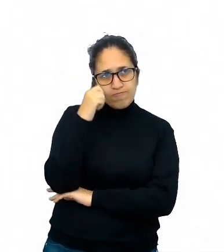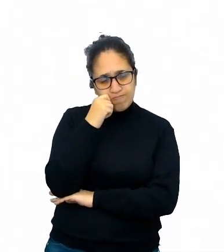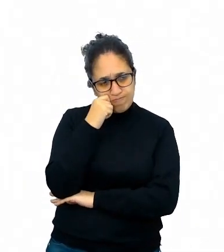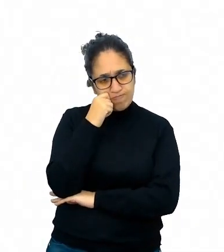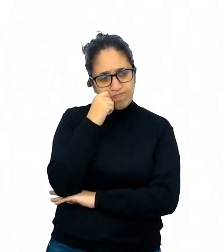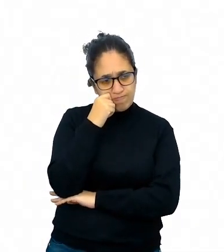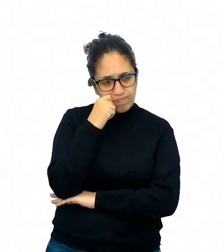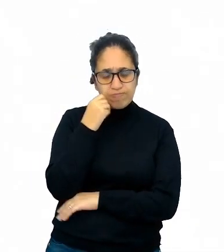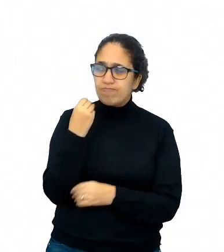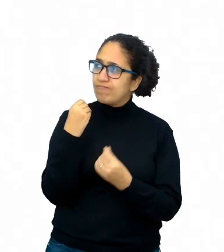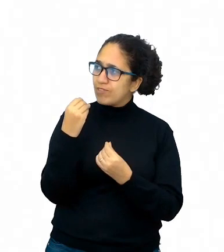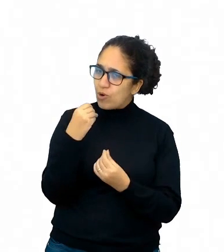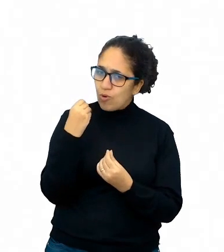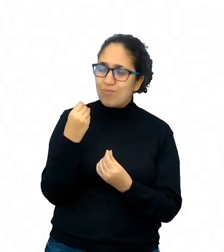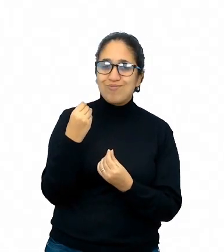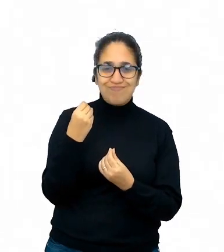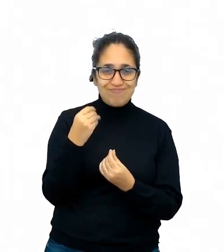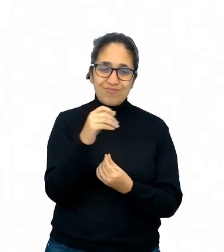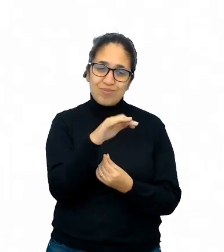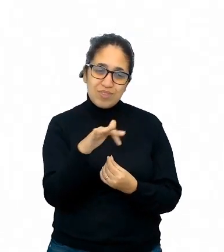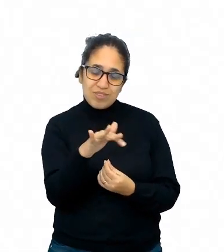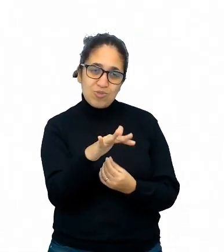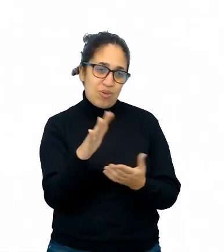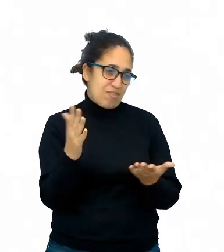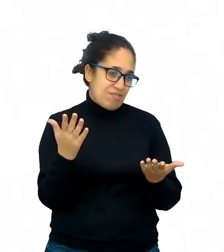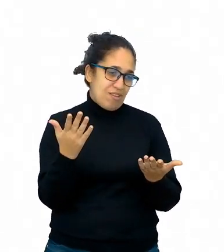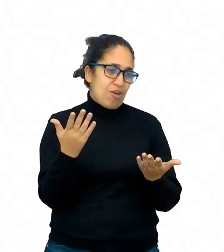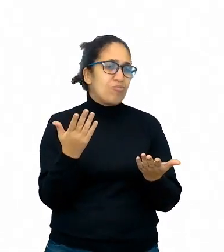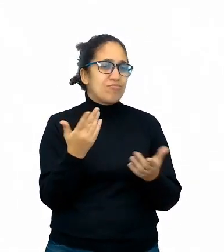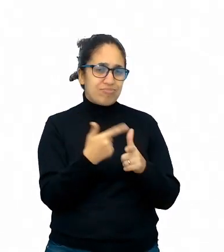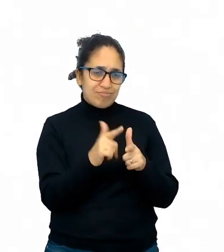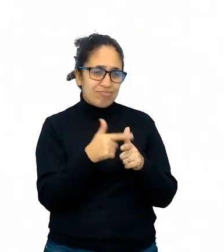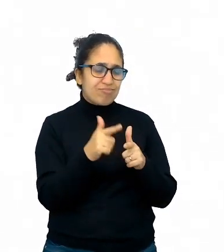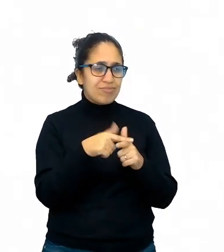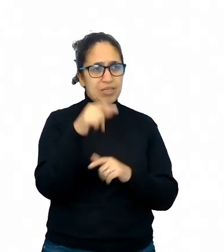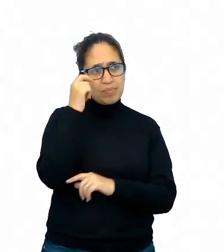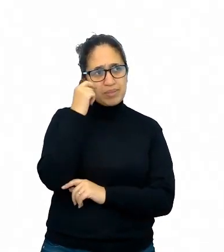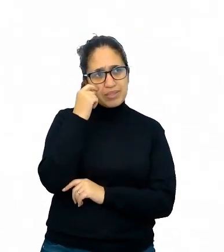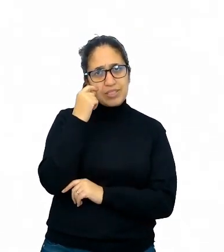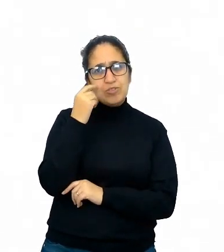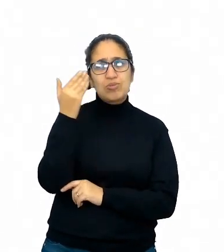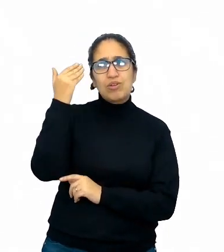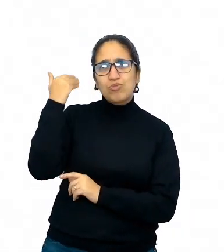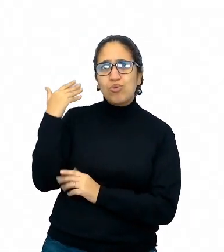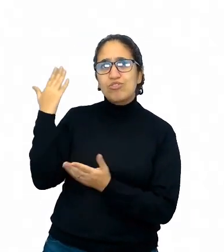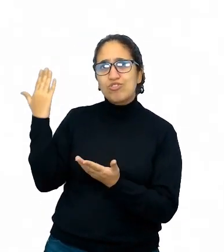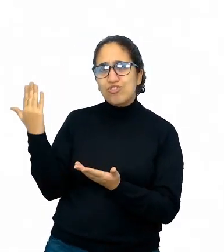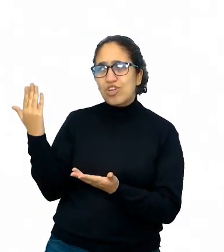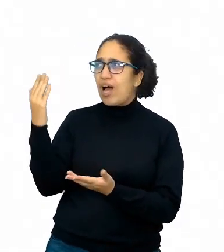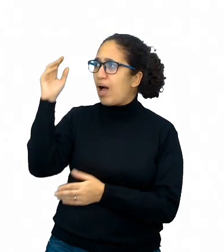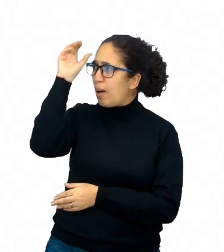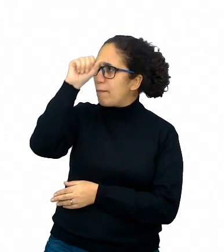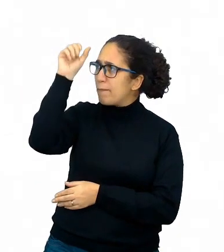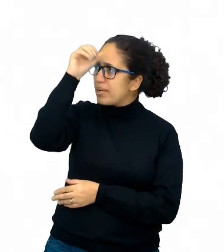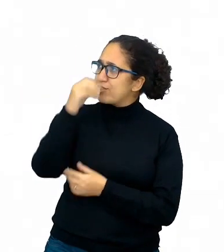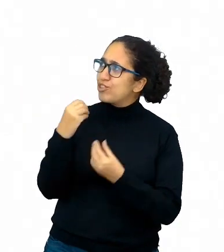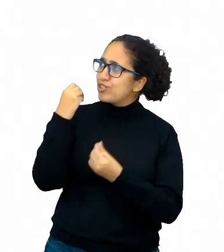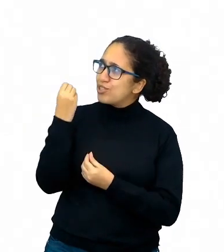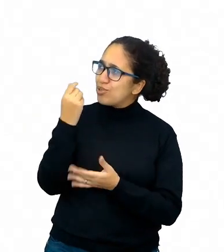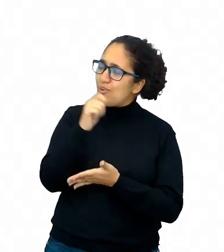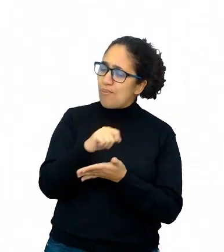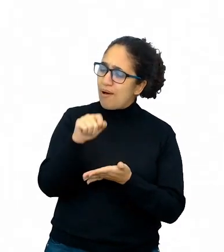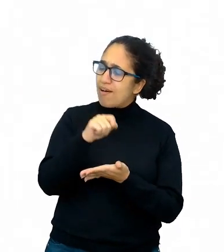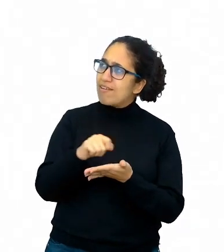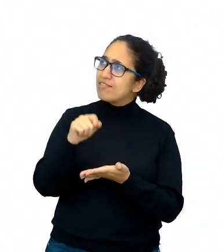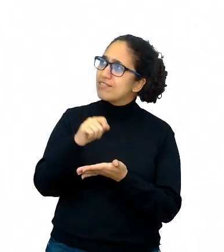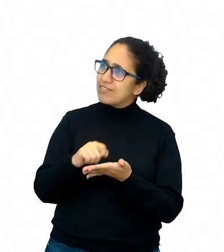né, numa situação aí hipotética, pensando nos conhecimentos dele, como vai ser a escrita dele,